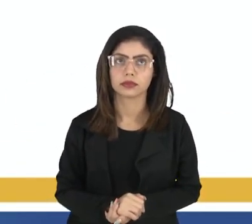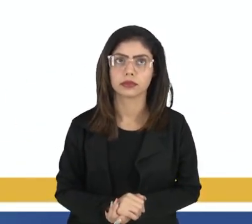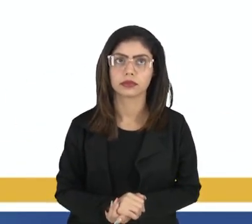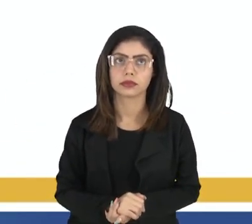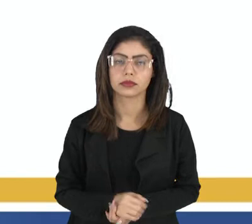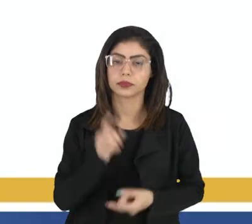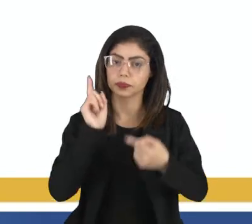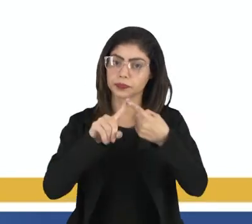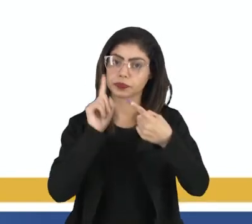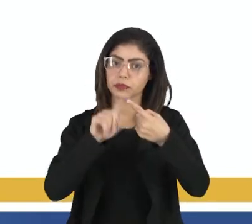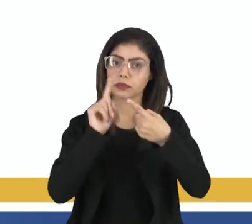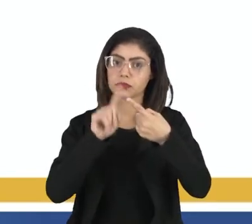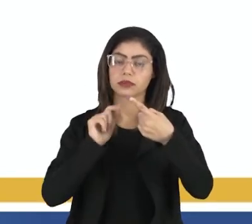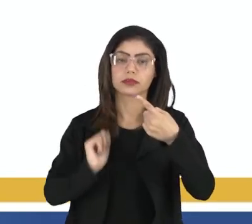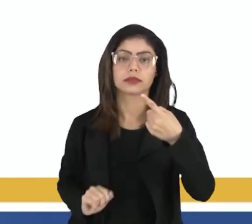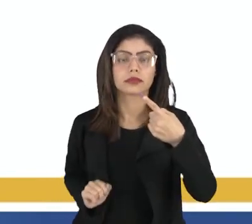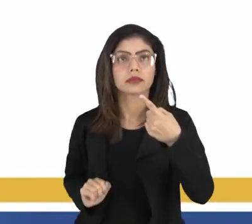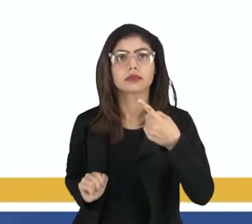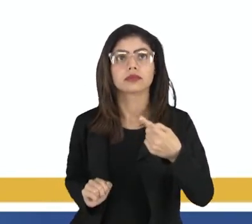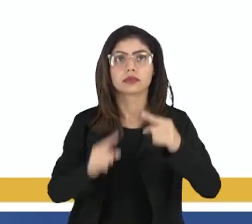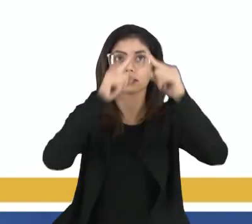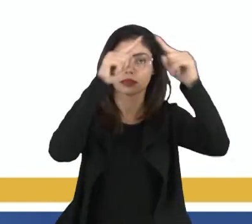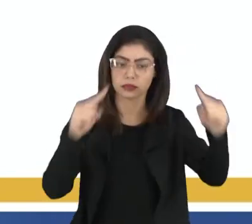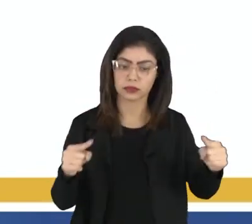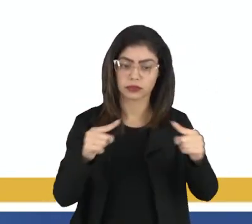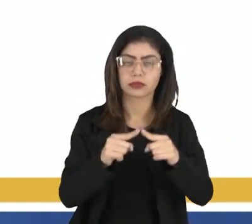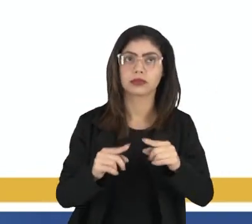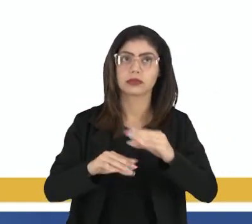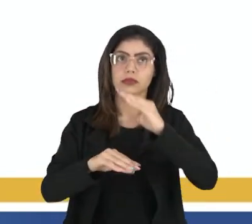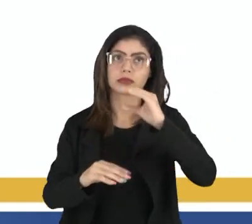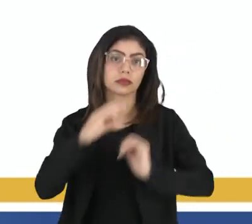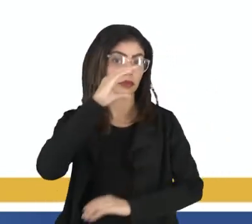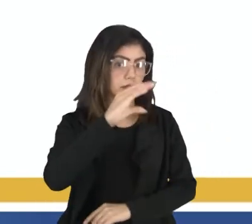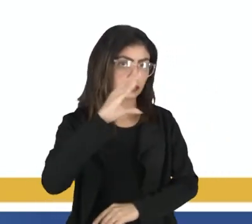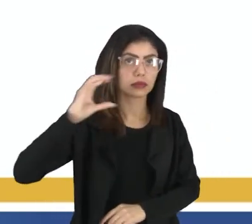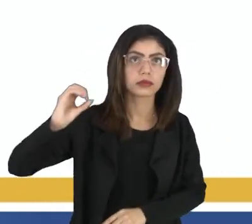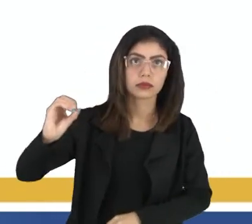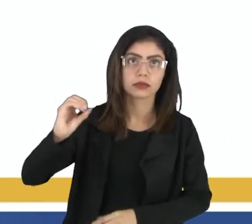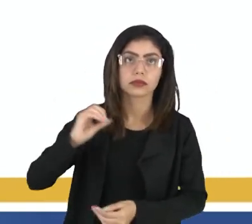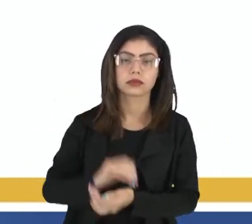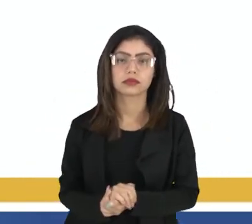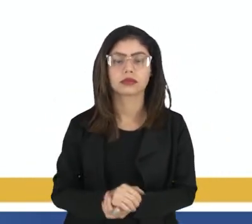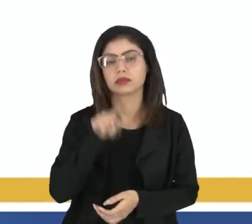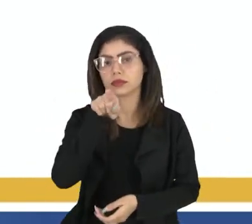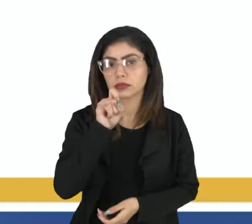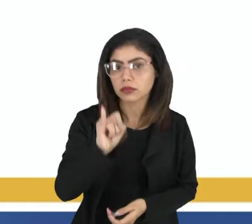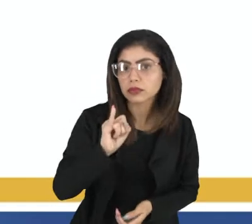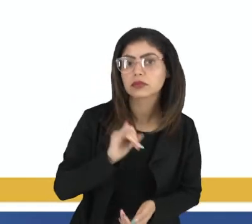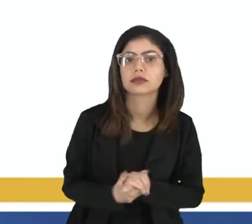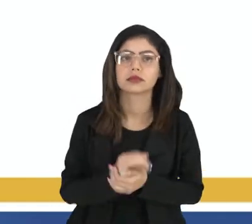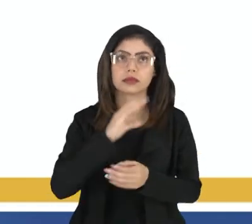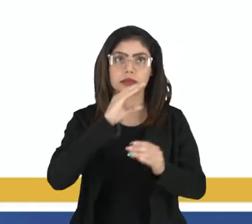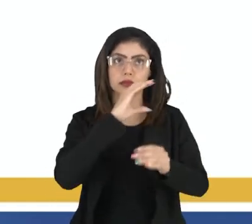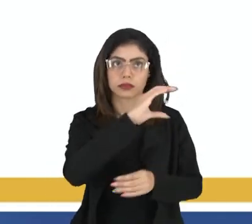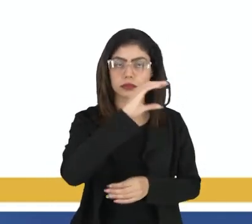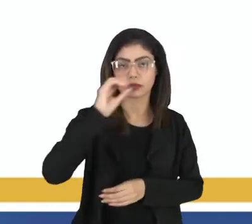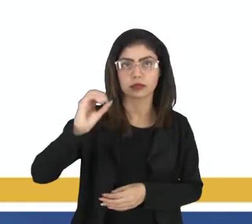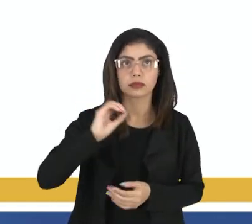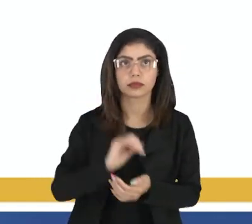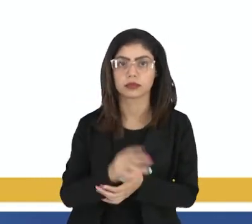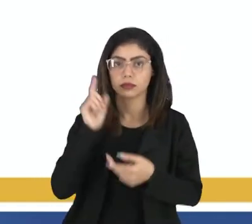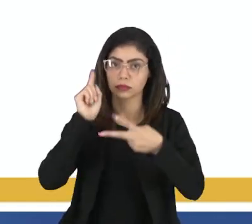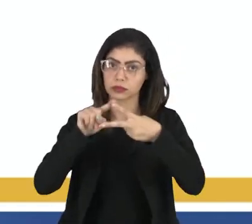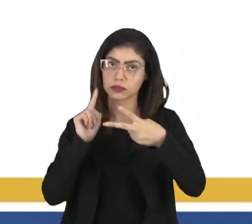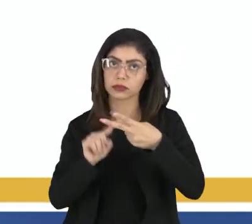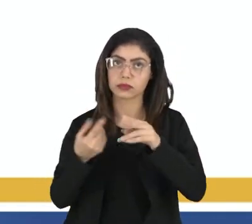Olha aí o primeiro, onde o delta é maior do que 0. Se ele for maior do que 0, ele possui